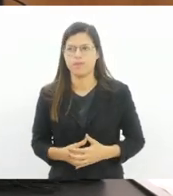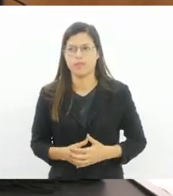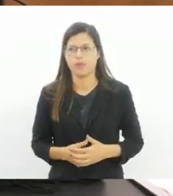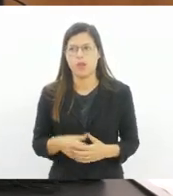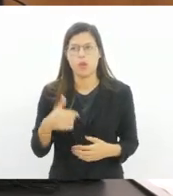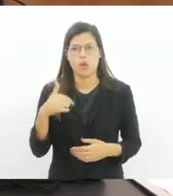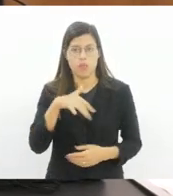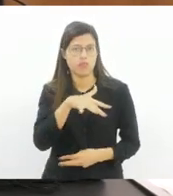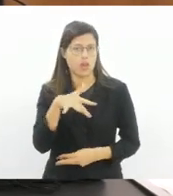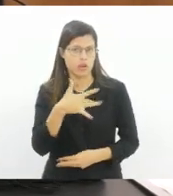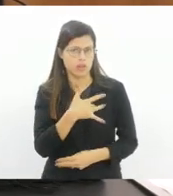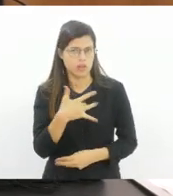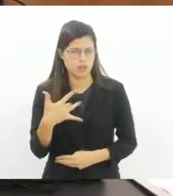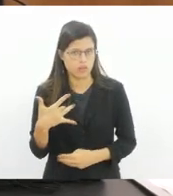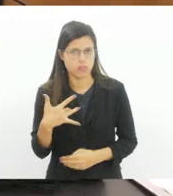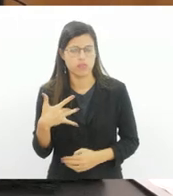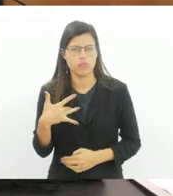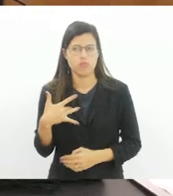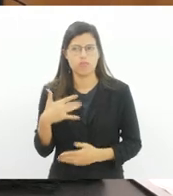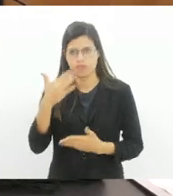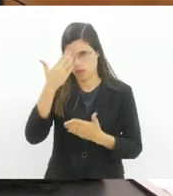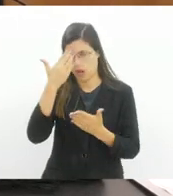da área da saúde e